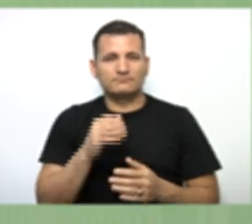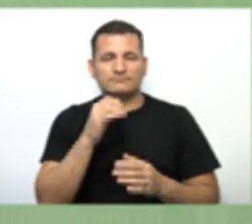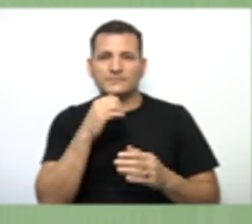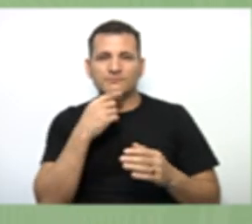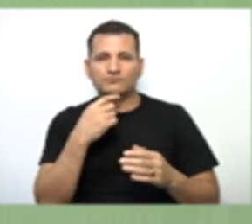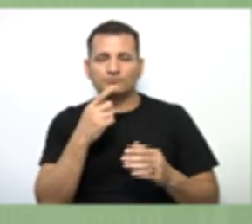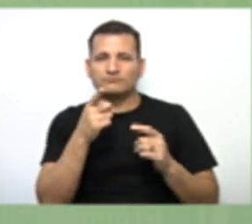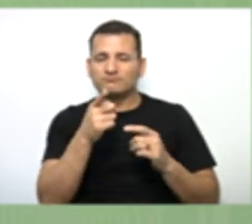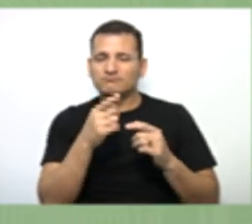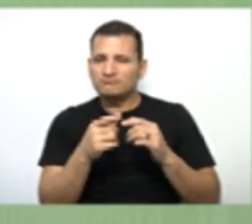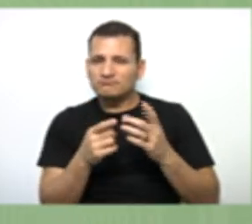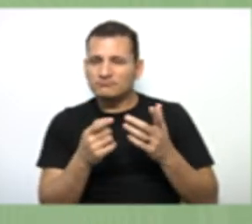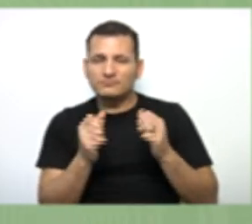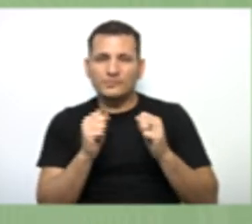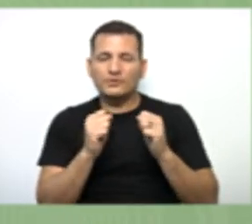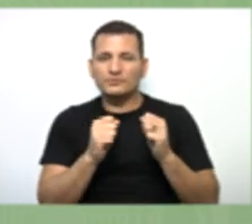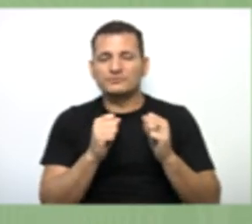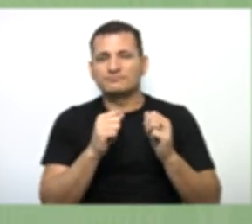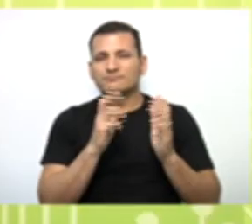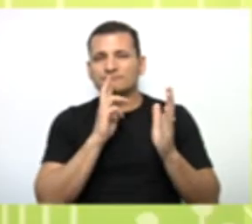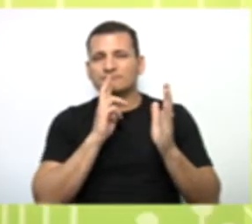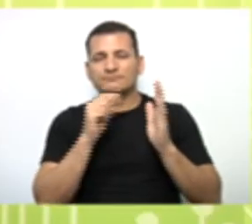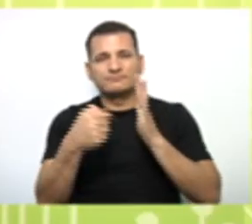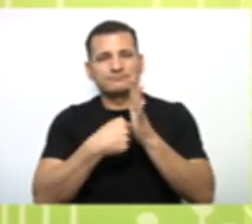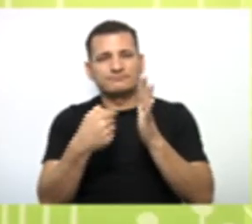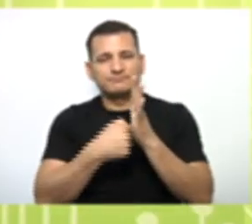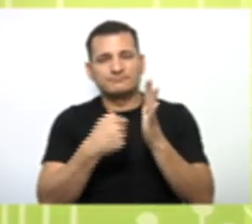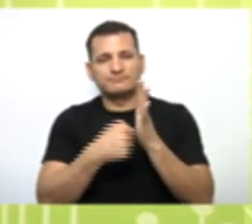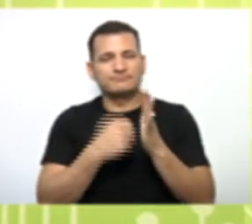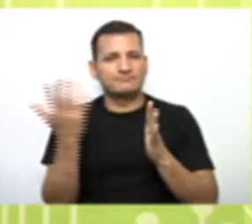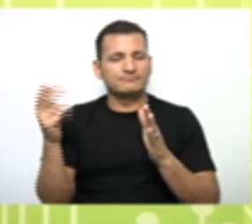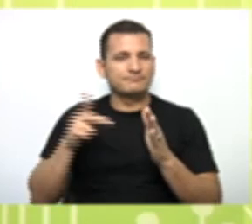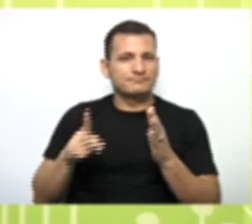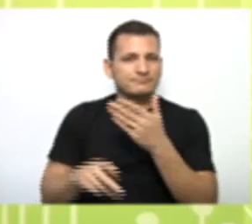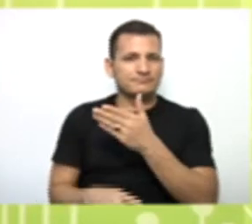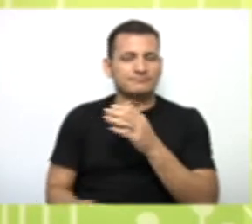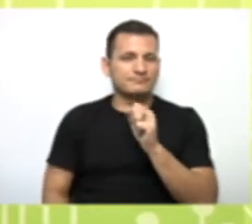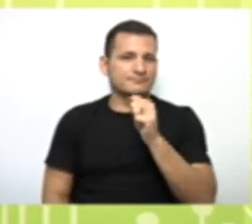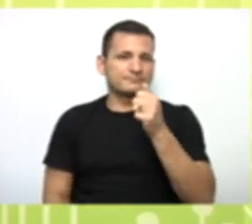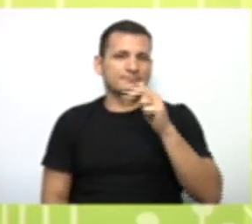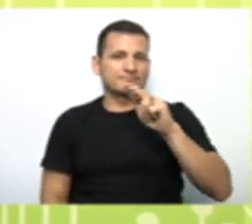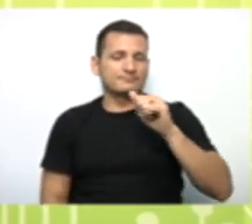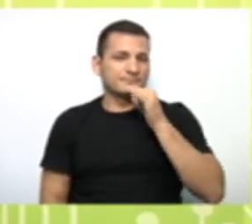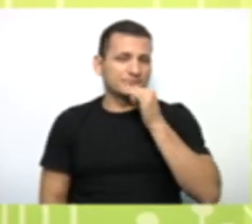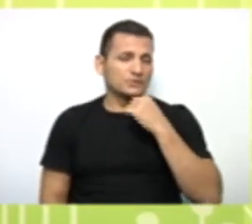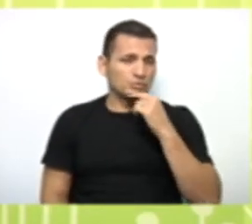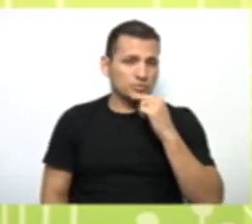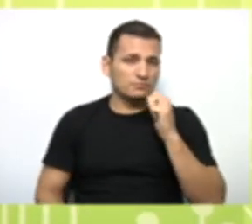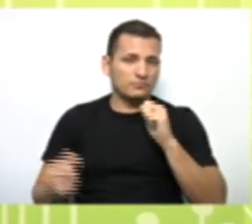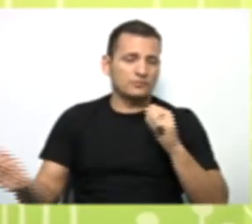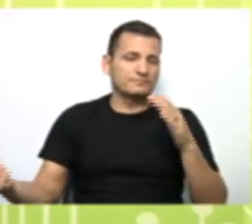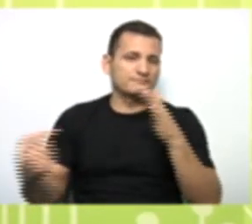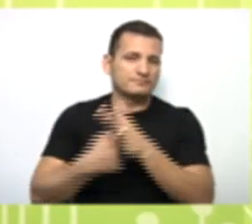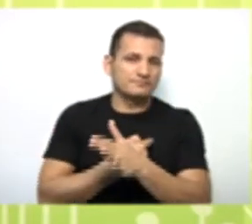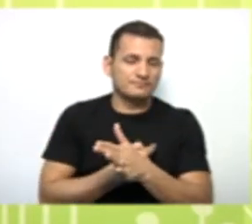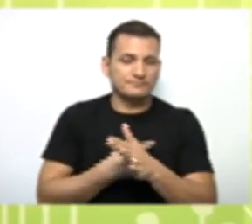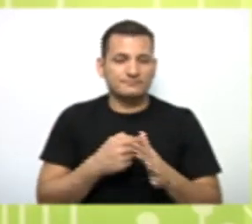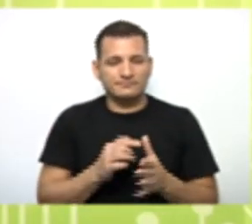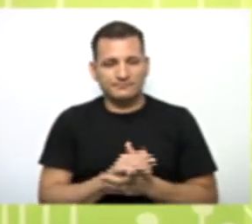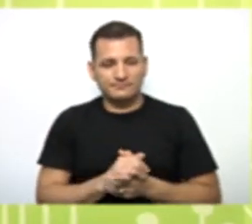Eu estou vendo que a professora Sara aí está respondendo à vontade. Professora Sara, qualquer dúvida pode me parar aqui. Qualquer